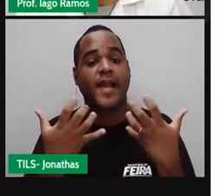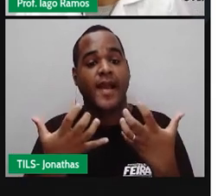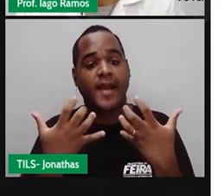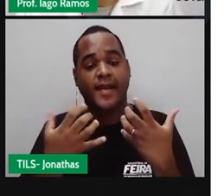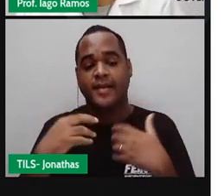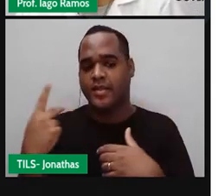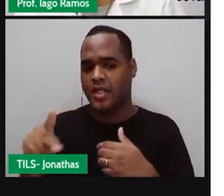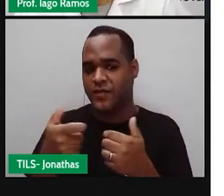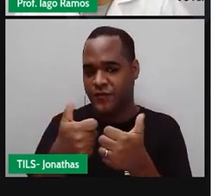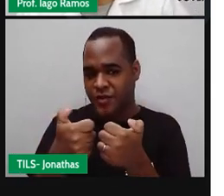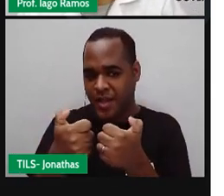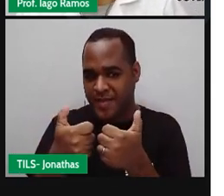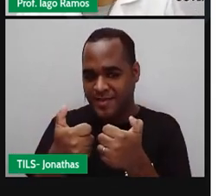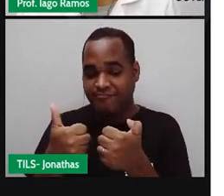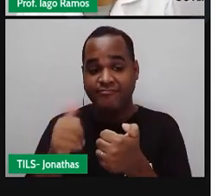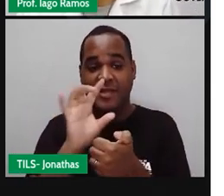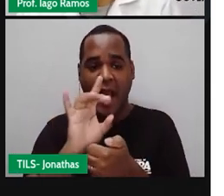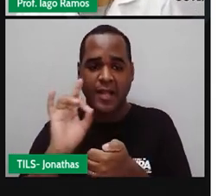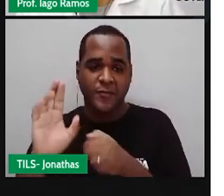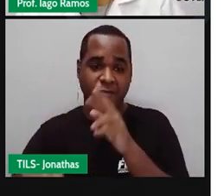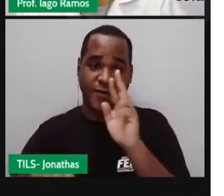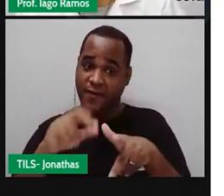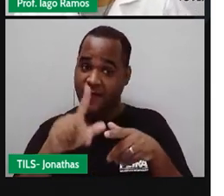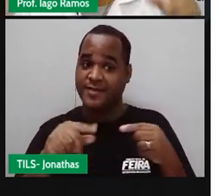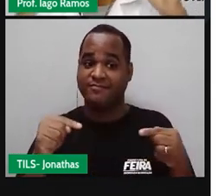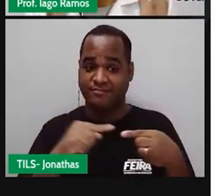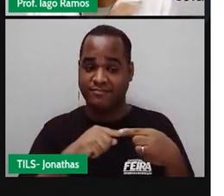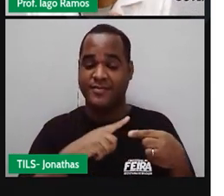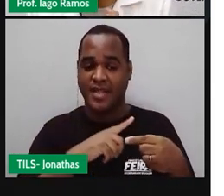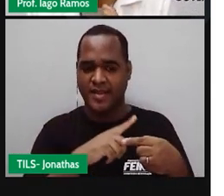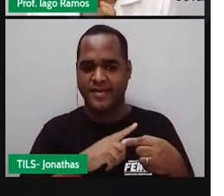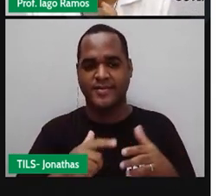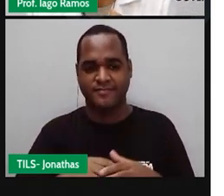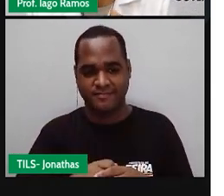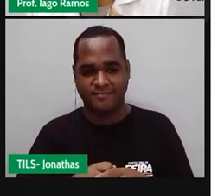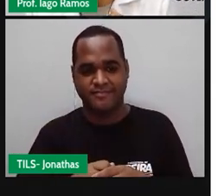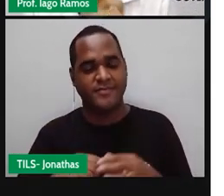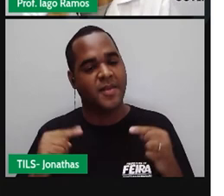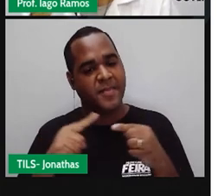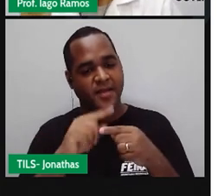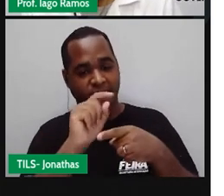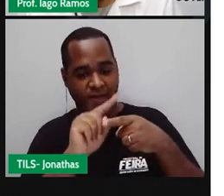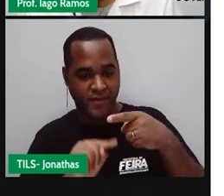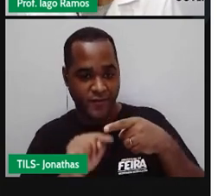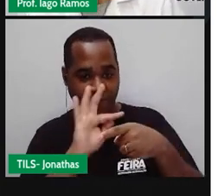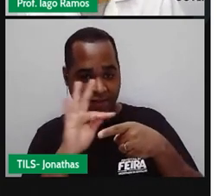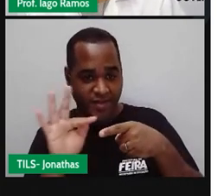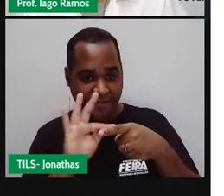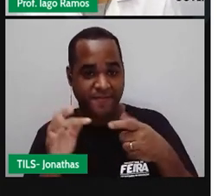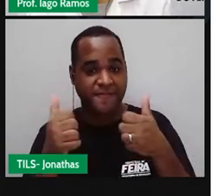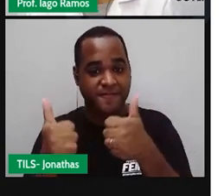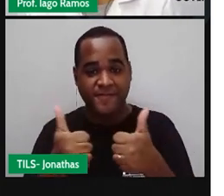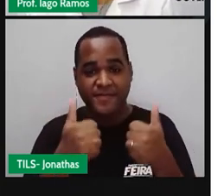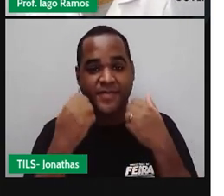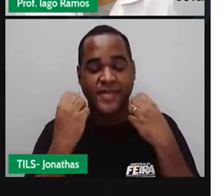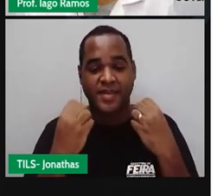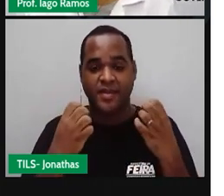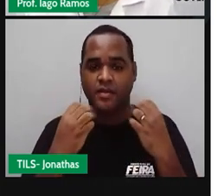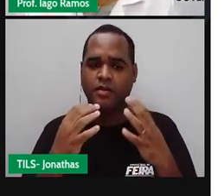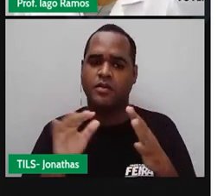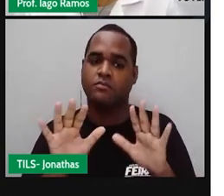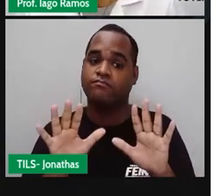queriam comprar o videogame e cada um teve lá sua contribuição representada na forma de fração tá bom É